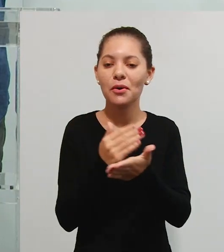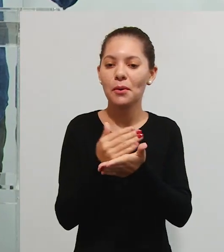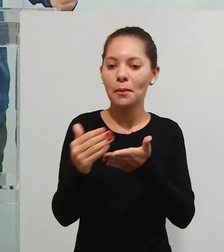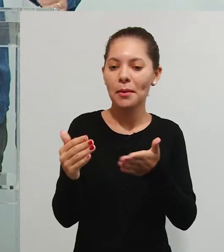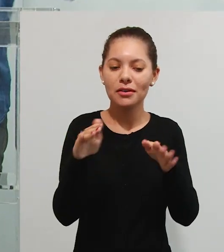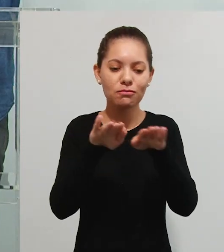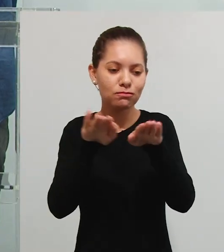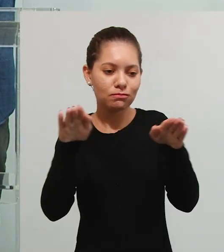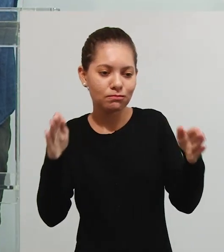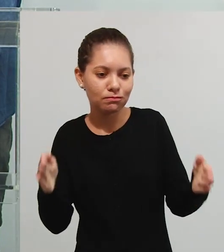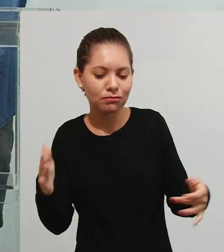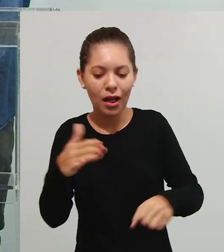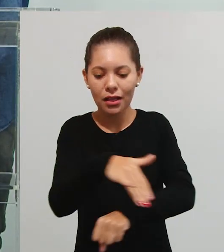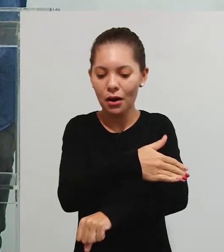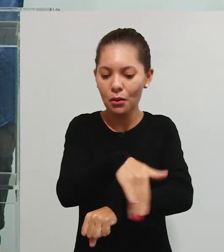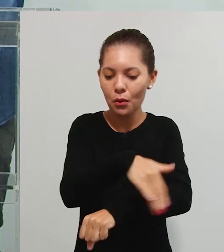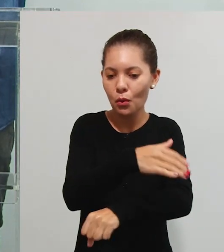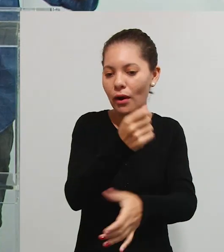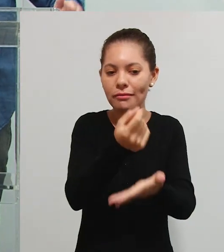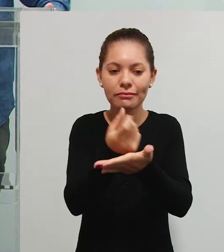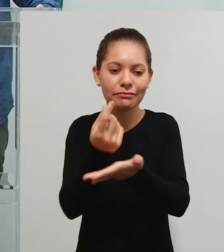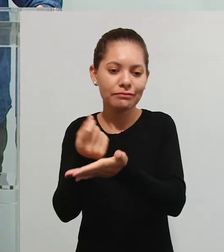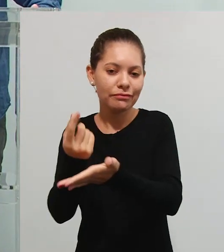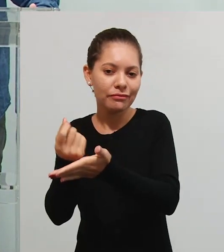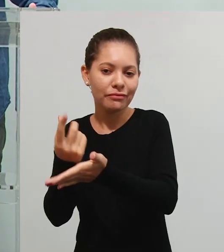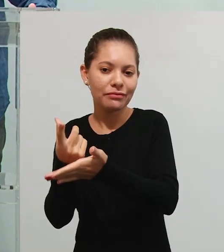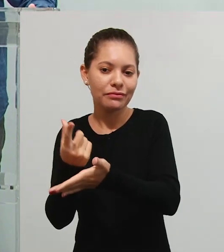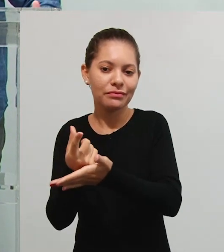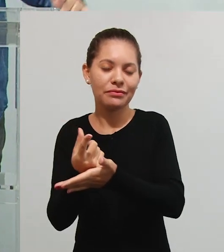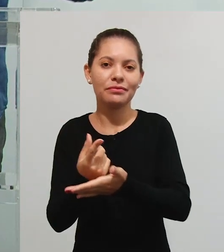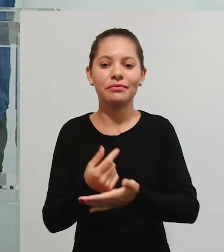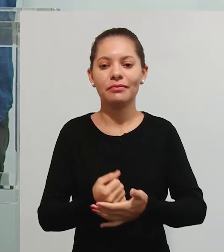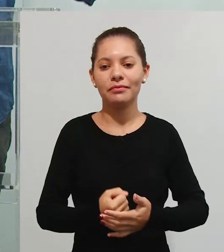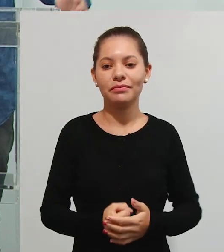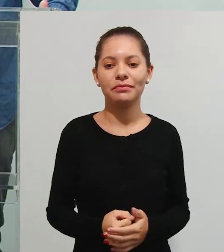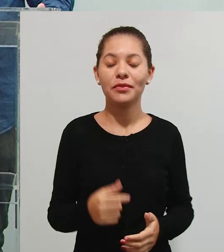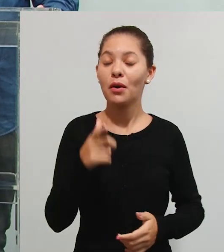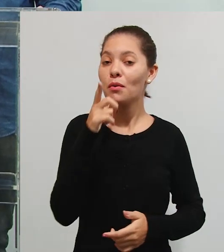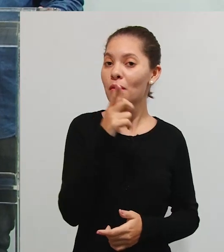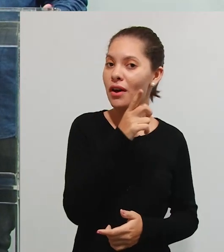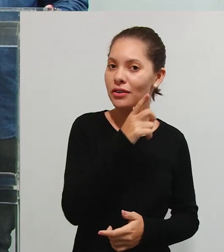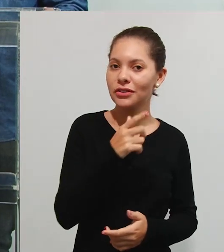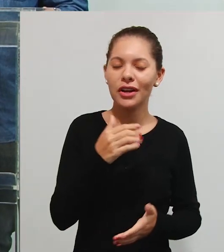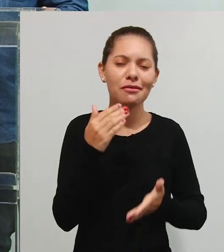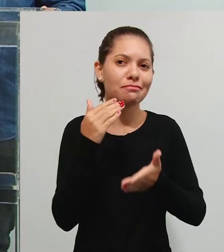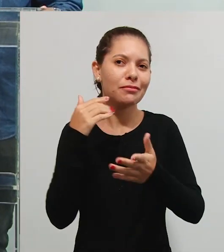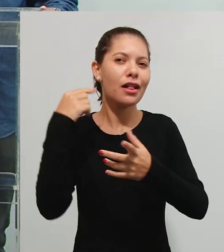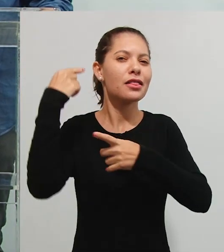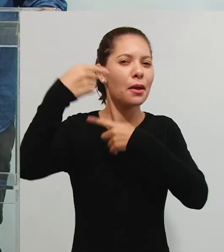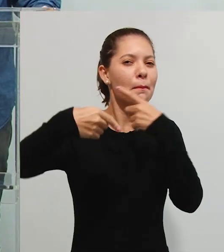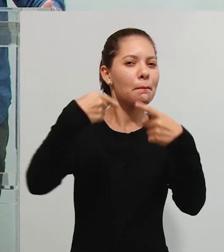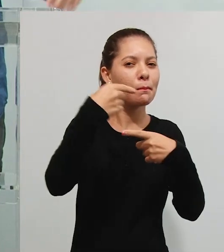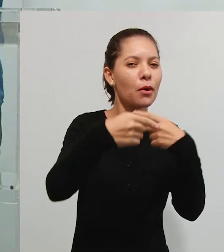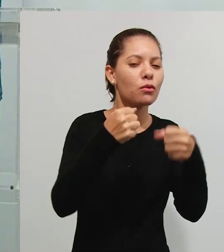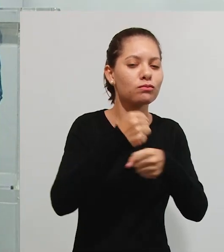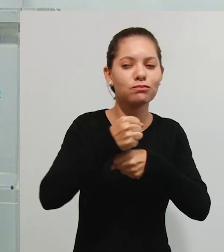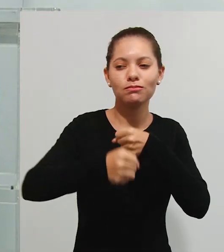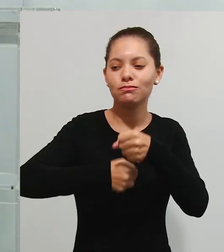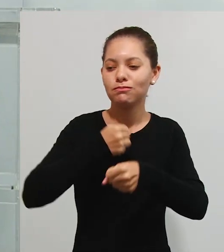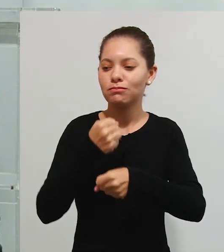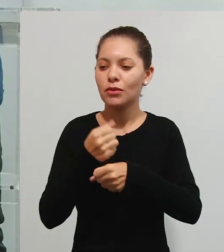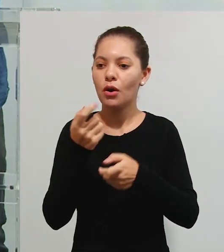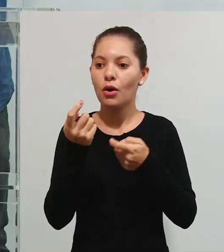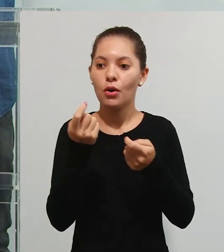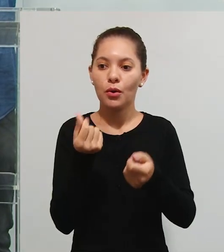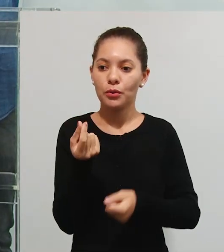com um carrinho, com uma bancadazinha na rua, na calçada, e ele começa a vender o seu lanche, o seu espetinho, e com o